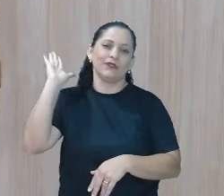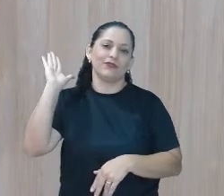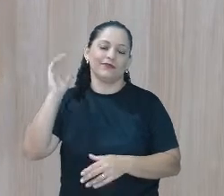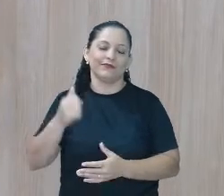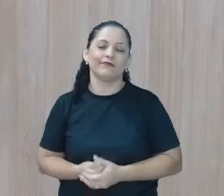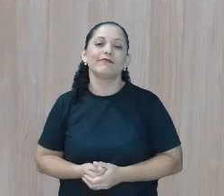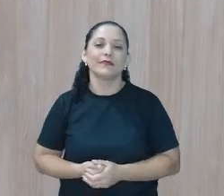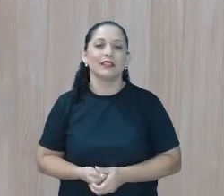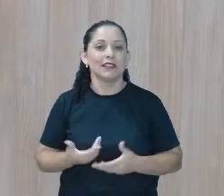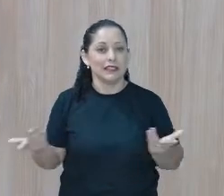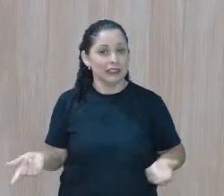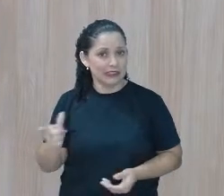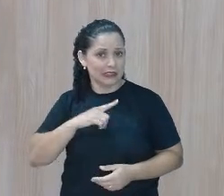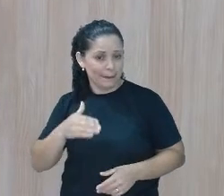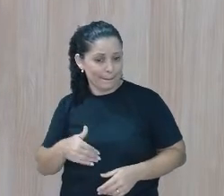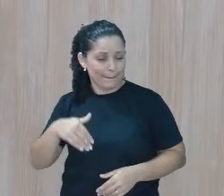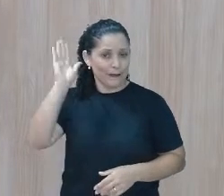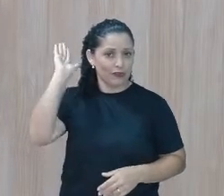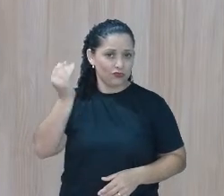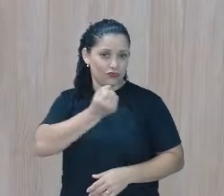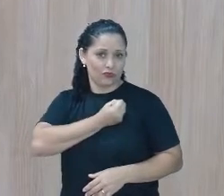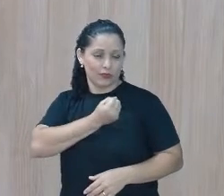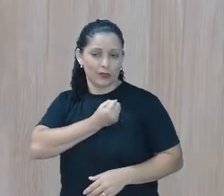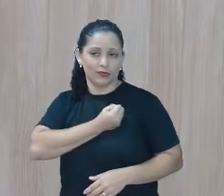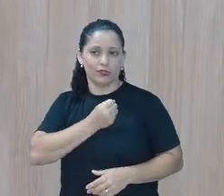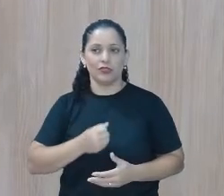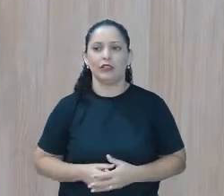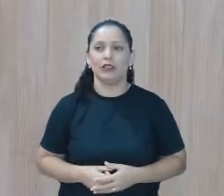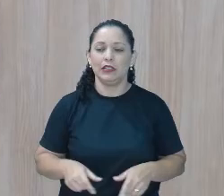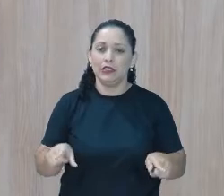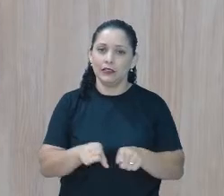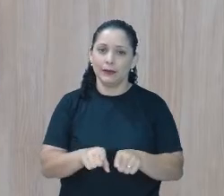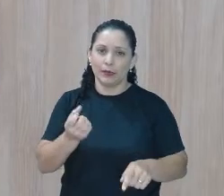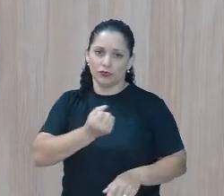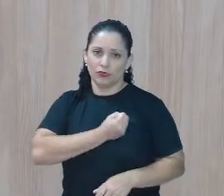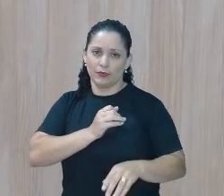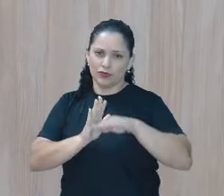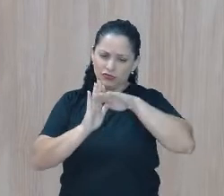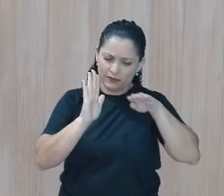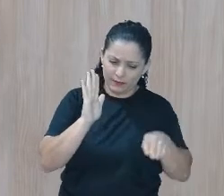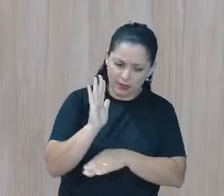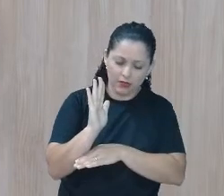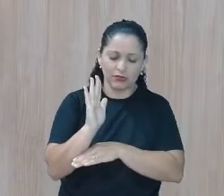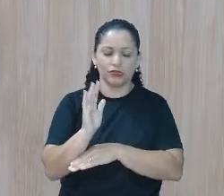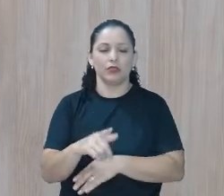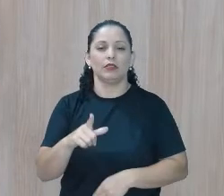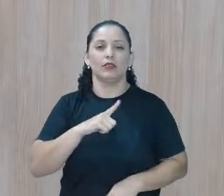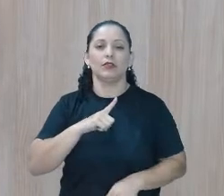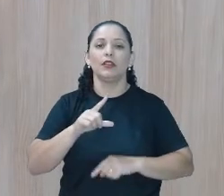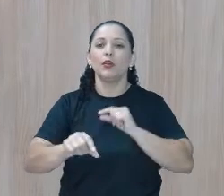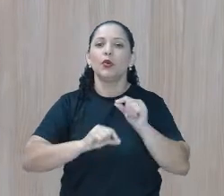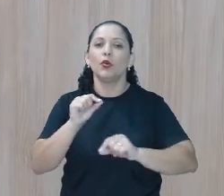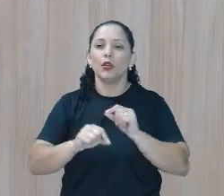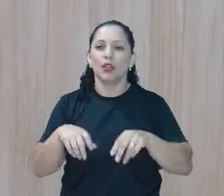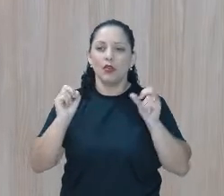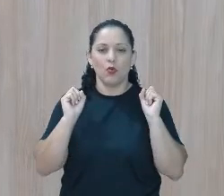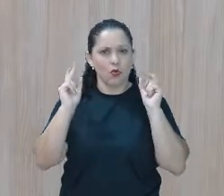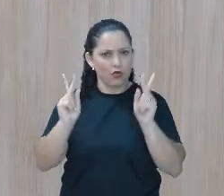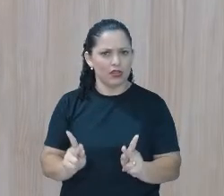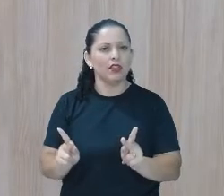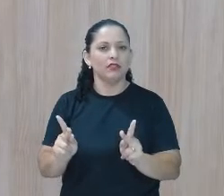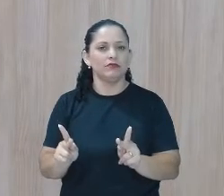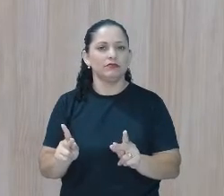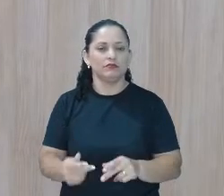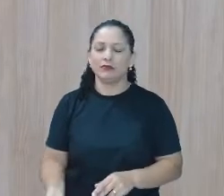os números que estão lá em cima e os números de baixo também vão aumentar, então a gente já tem aí o primeiro passo de ok,